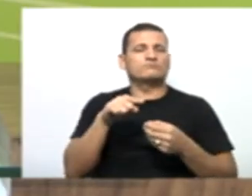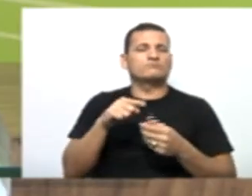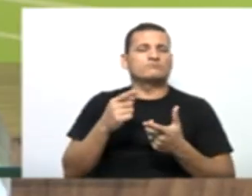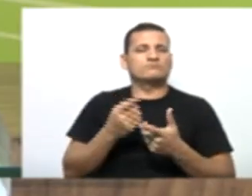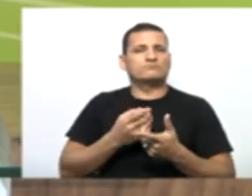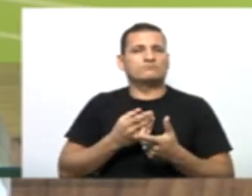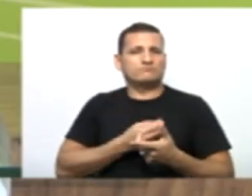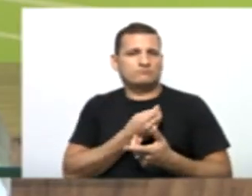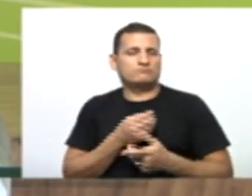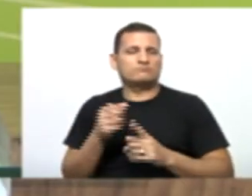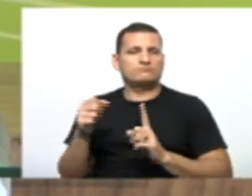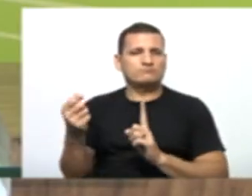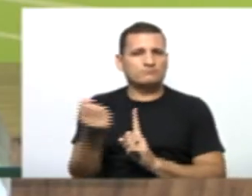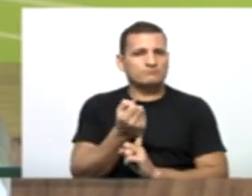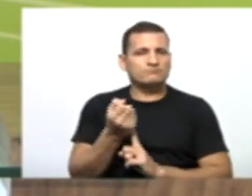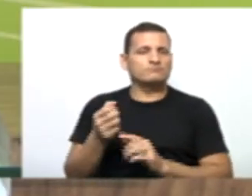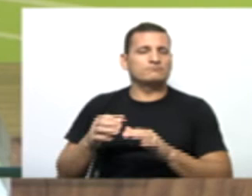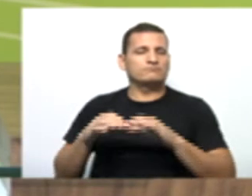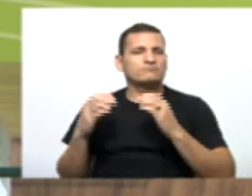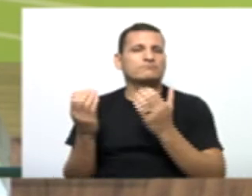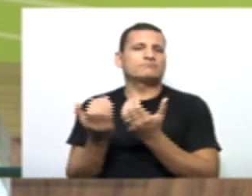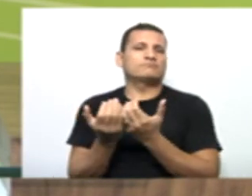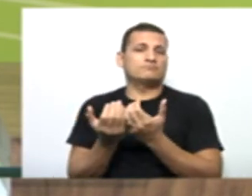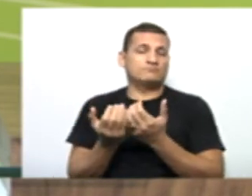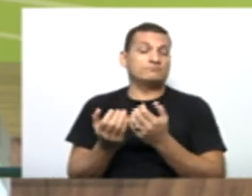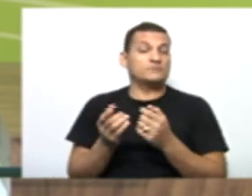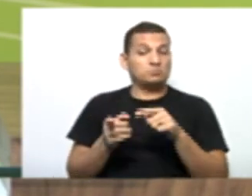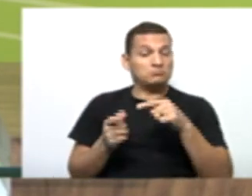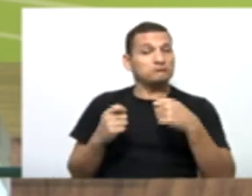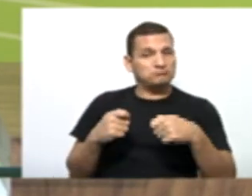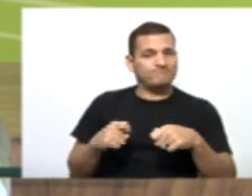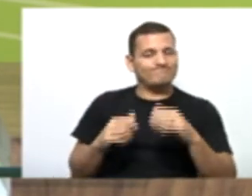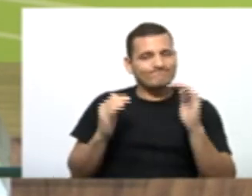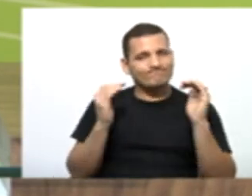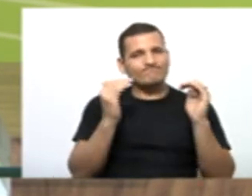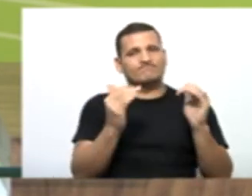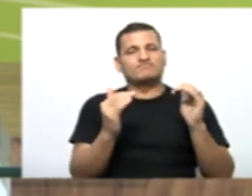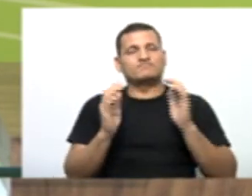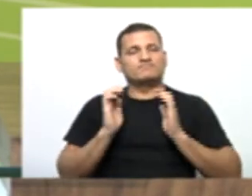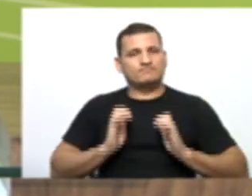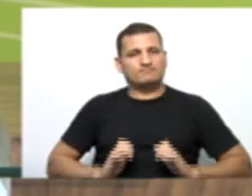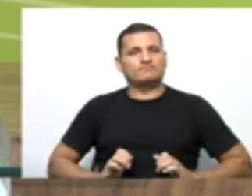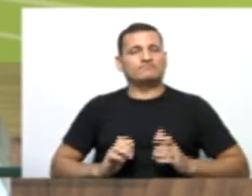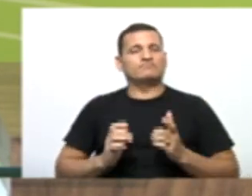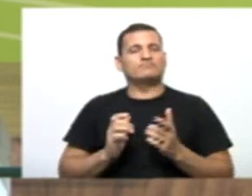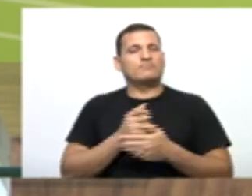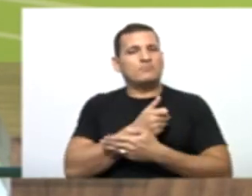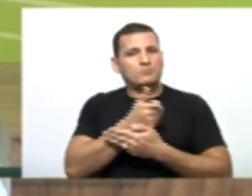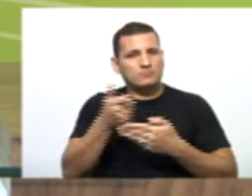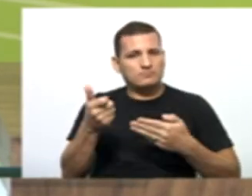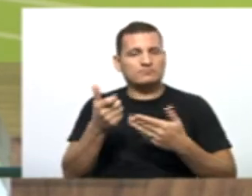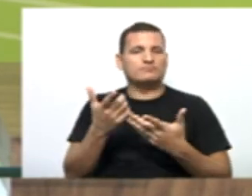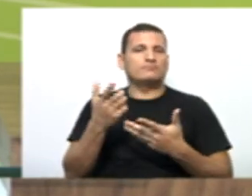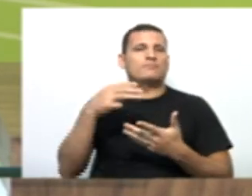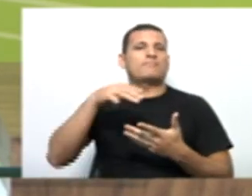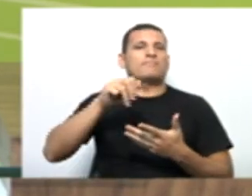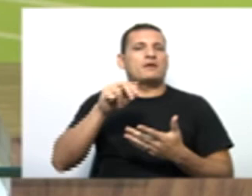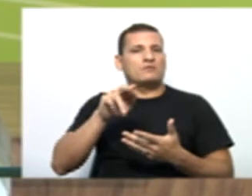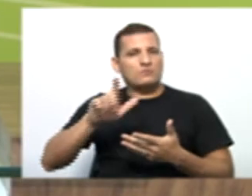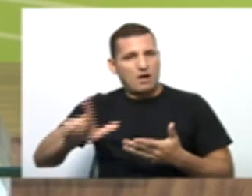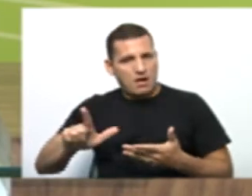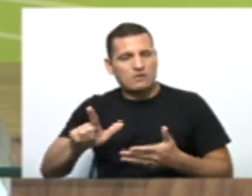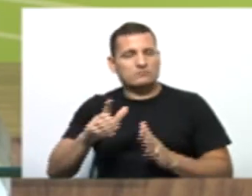vive, e ela deve ser pautada pela moral, pelos manuais e também pelas normas que nós temos, pelos nossos